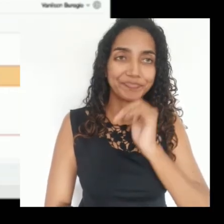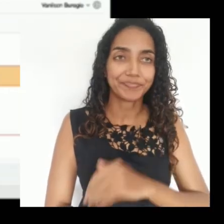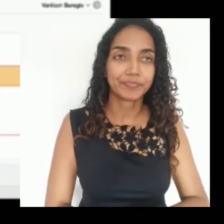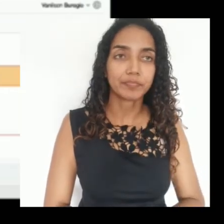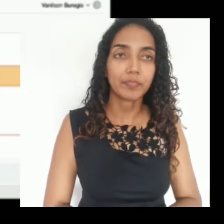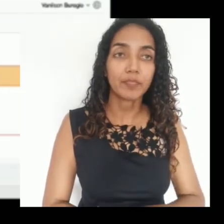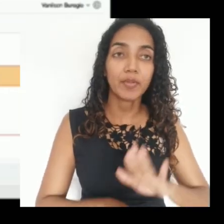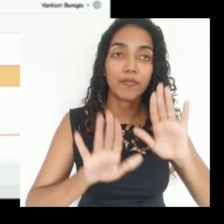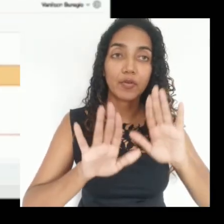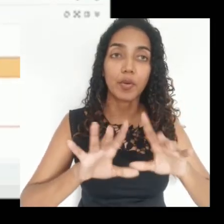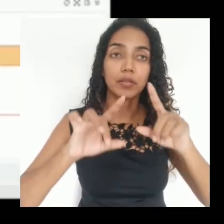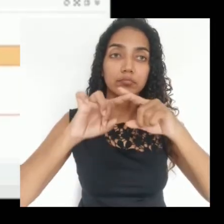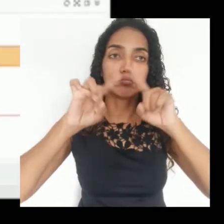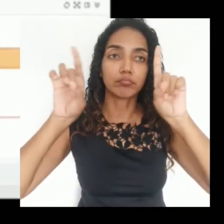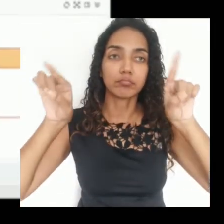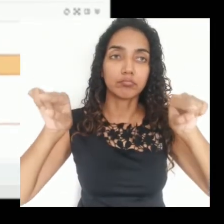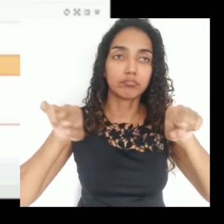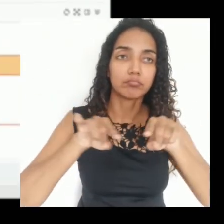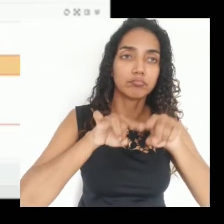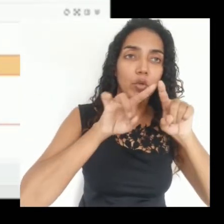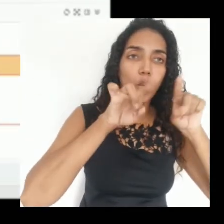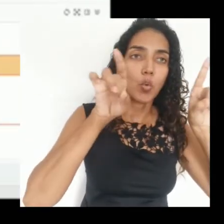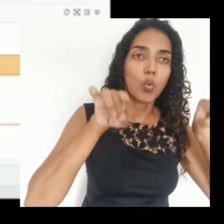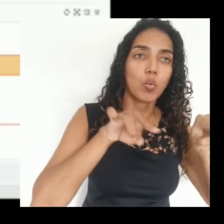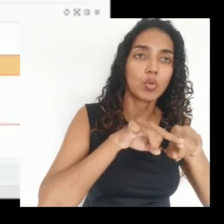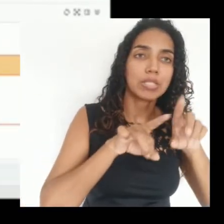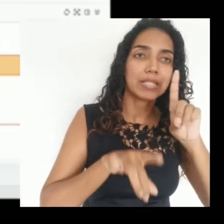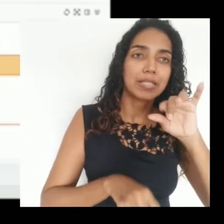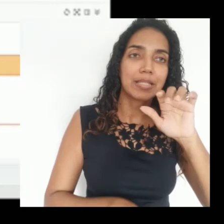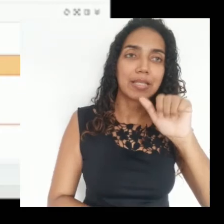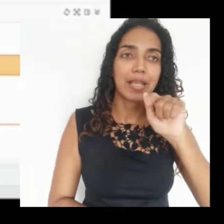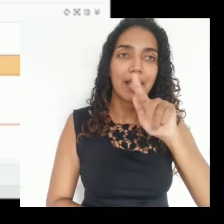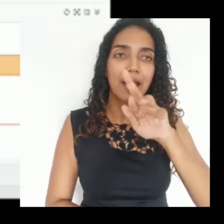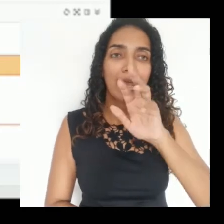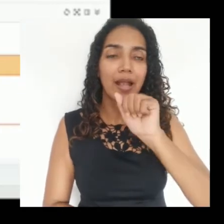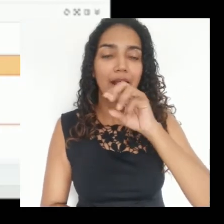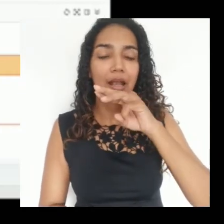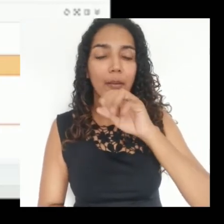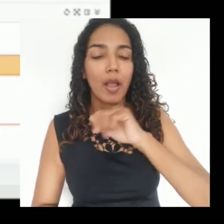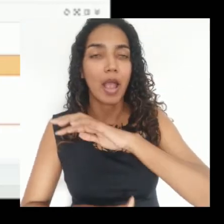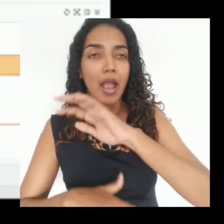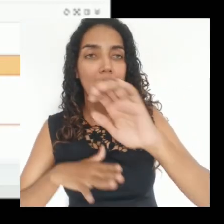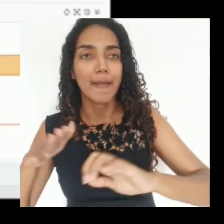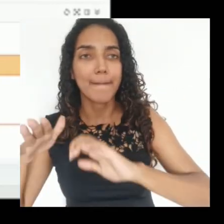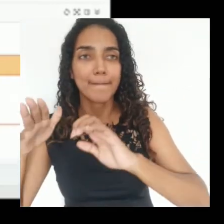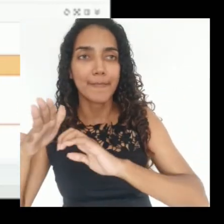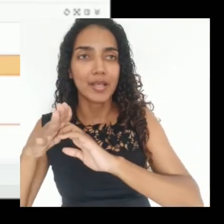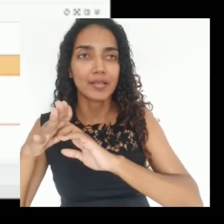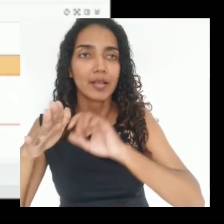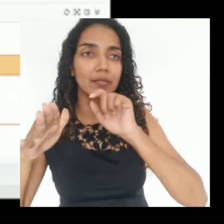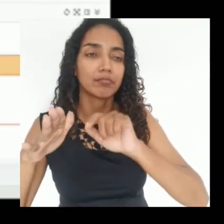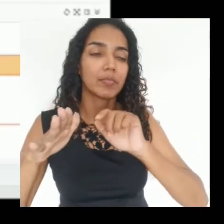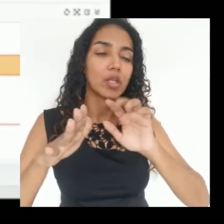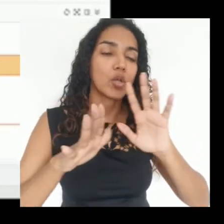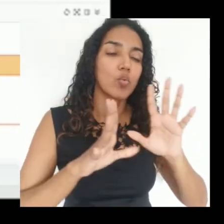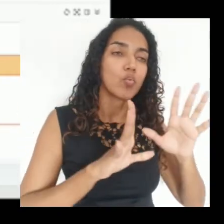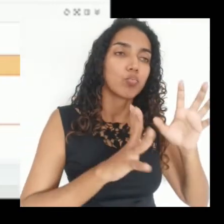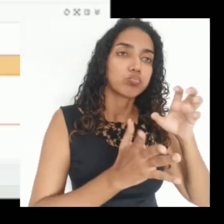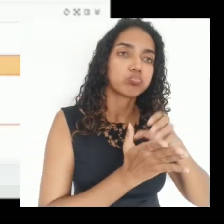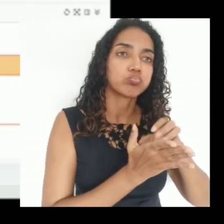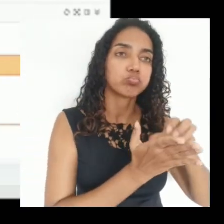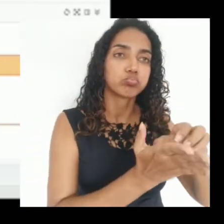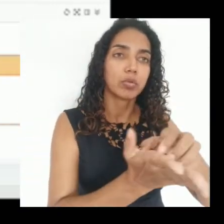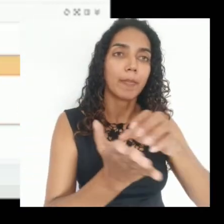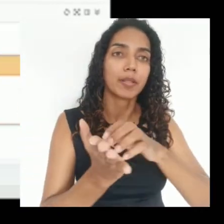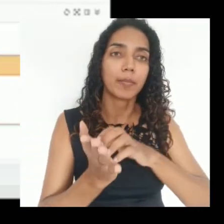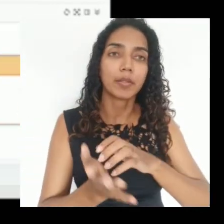preparado com a empresa e os departamentos da empresa. É muito comum a gente chamar essa entidade da direita, no caso